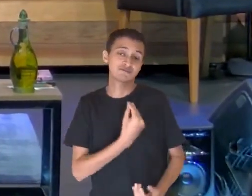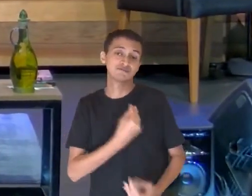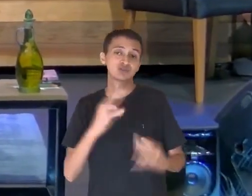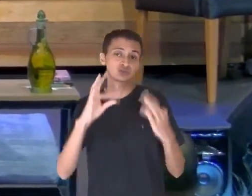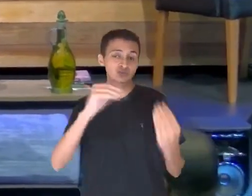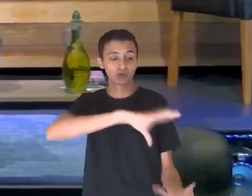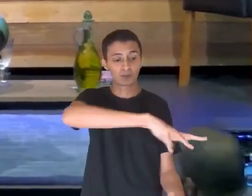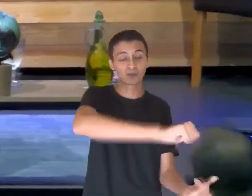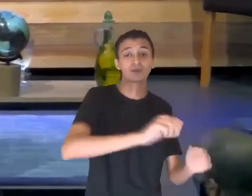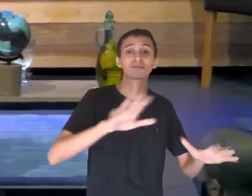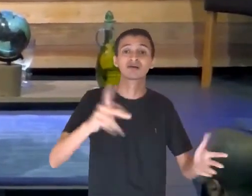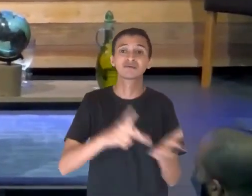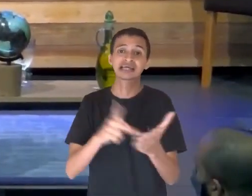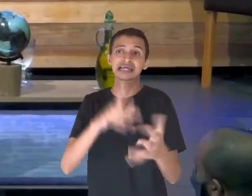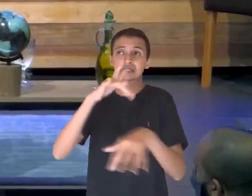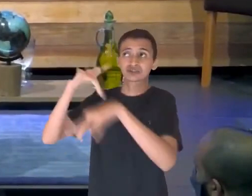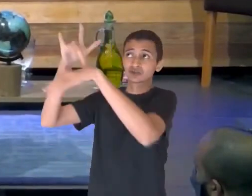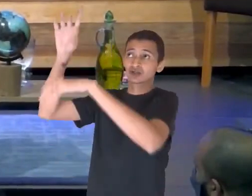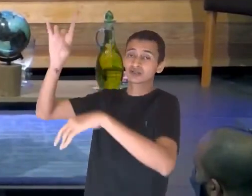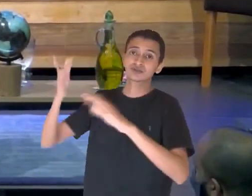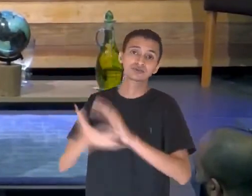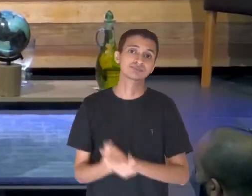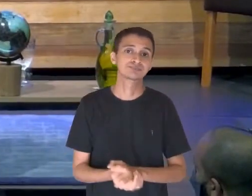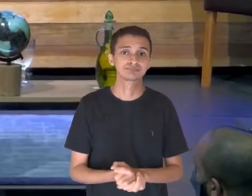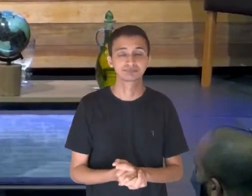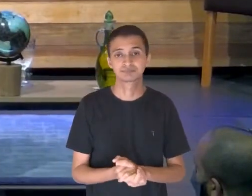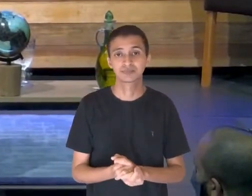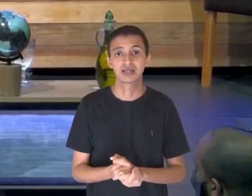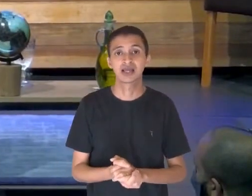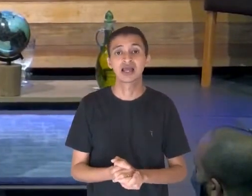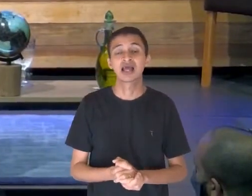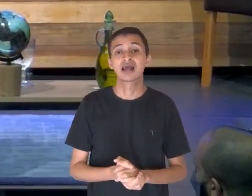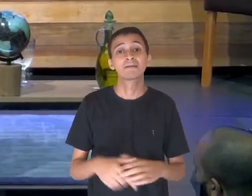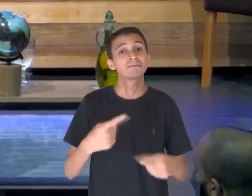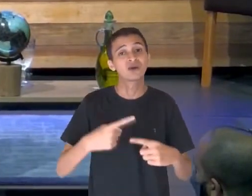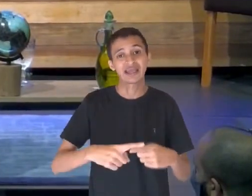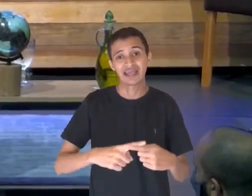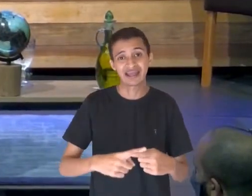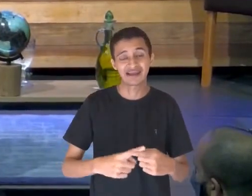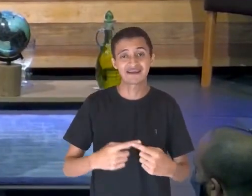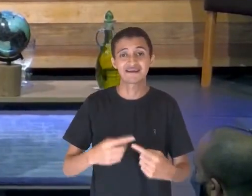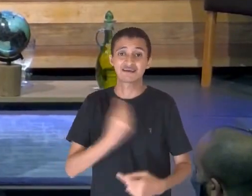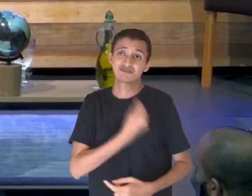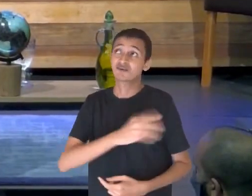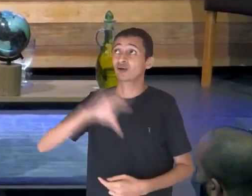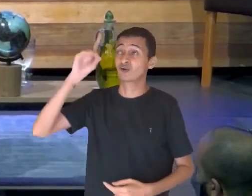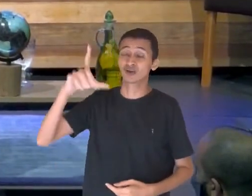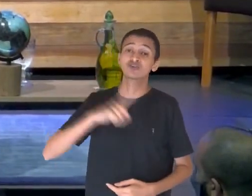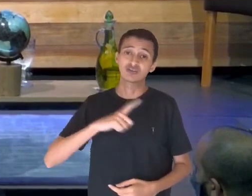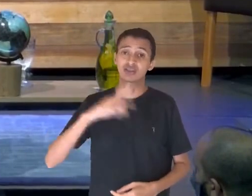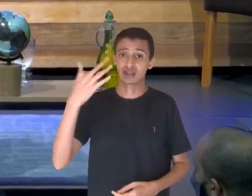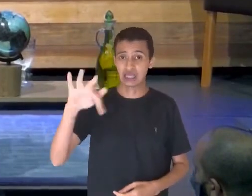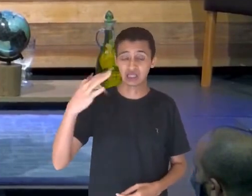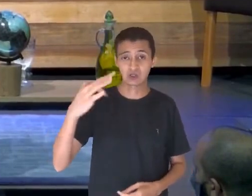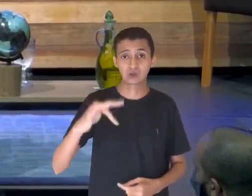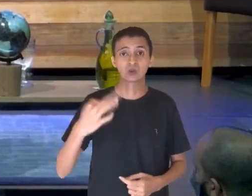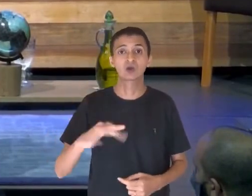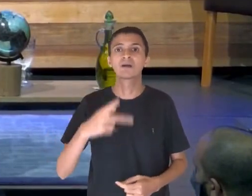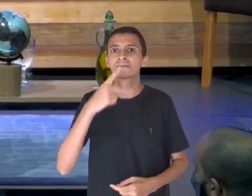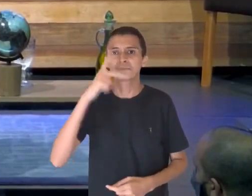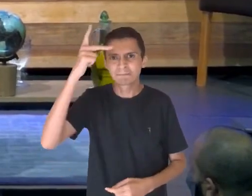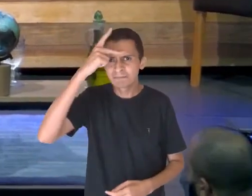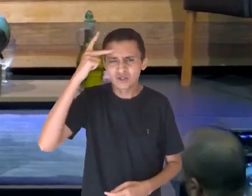Mas no evangelho não faz. Sabe por quê? Porque começa a doer. Aí a pessoa fala, mas agora que eu vim